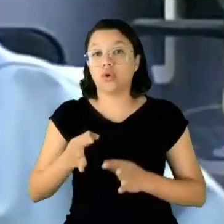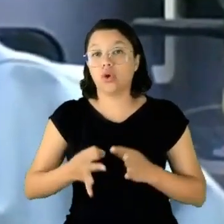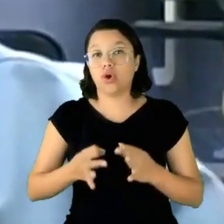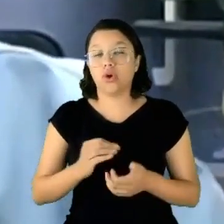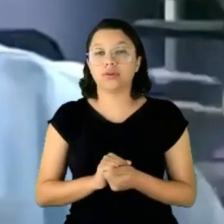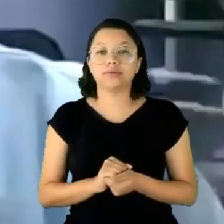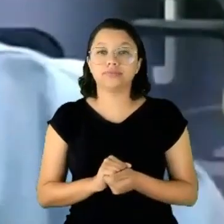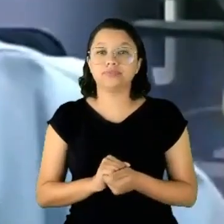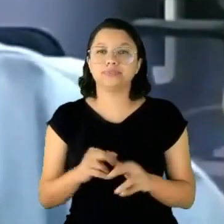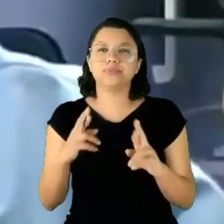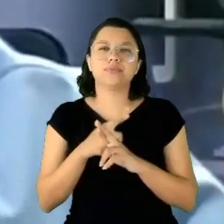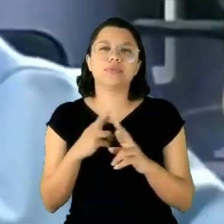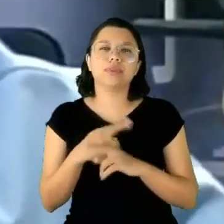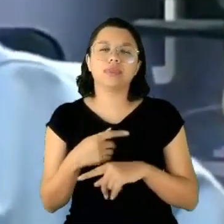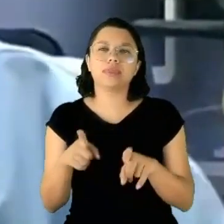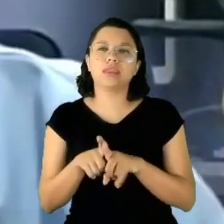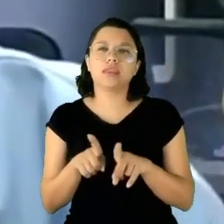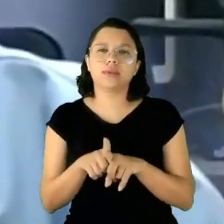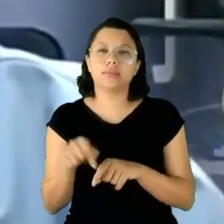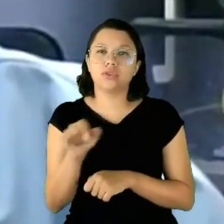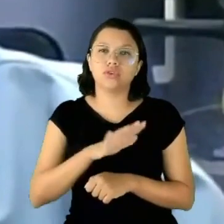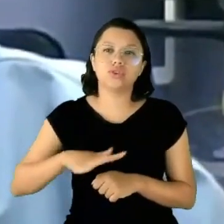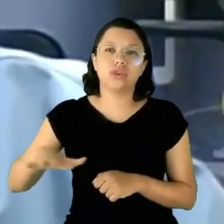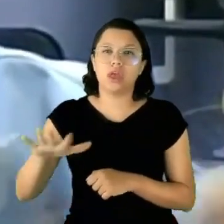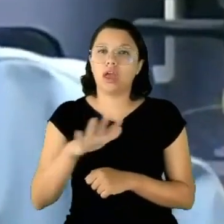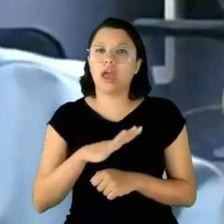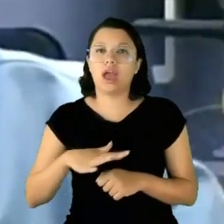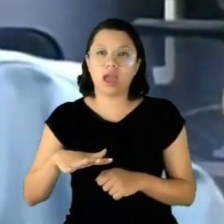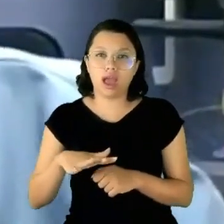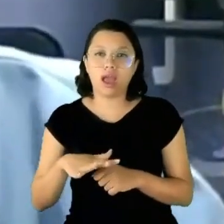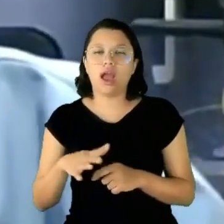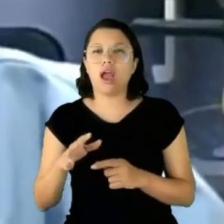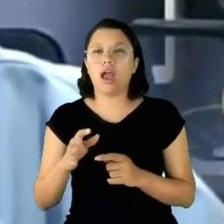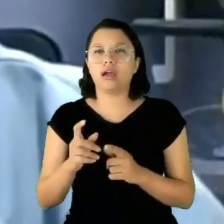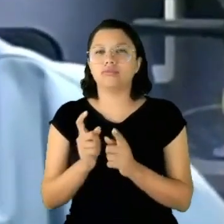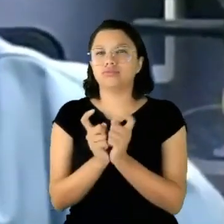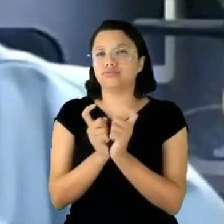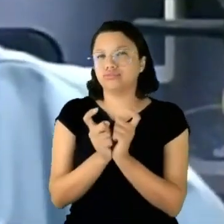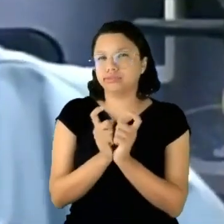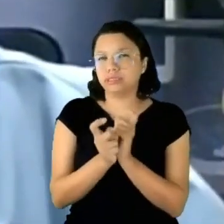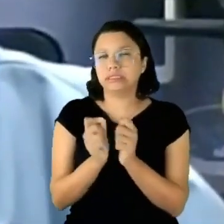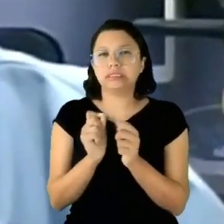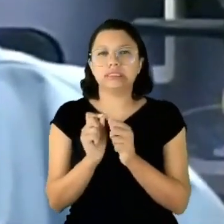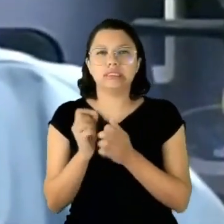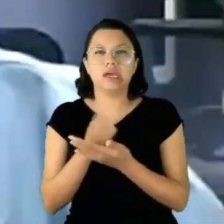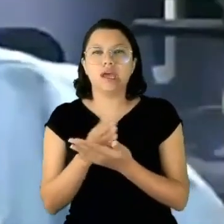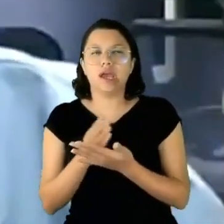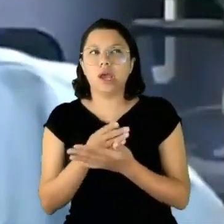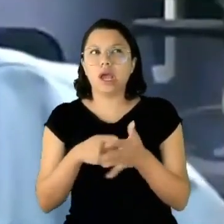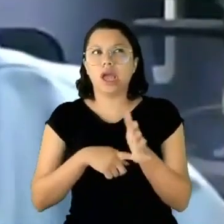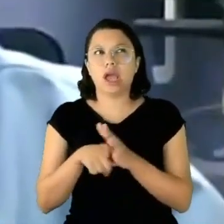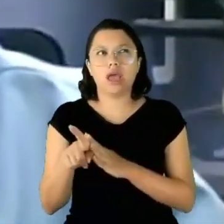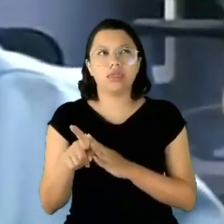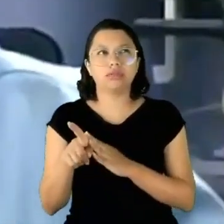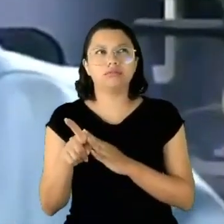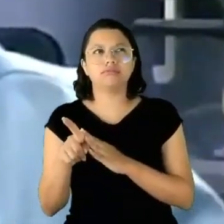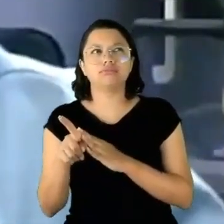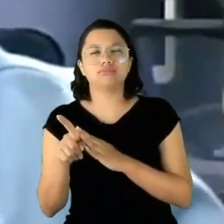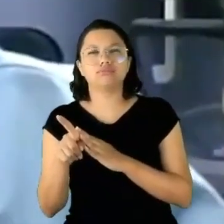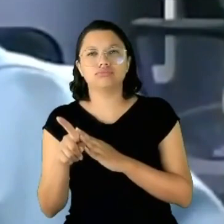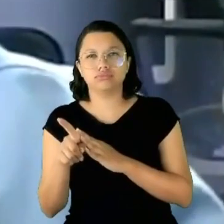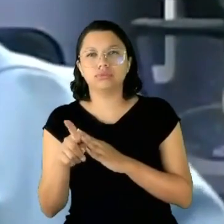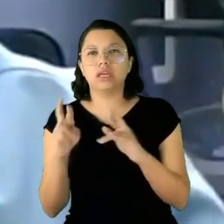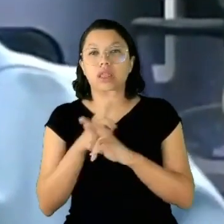em termos de área a meio, de sempre administrar, de fazer alguma questão ligada à gestão,